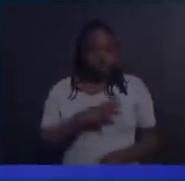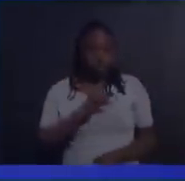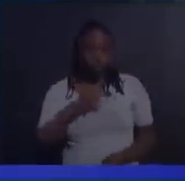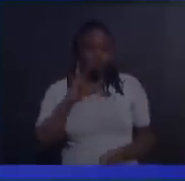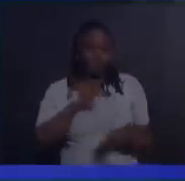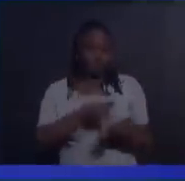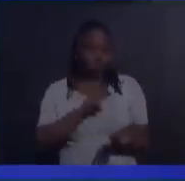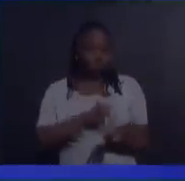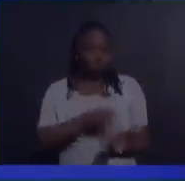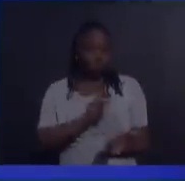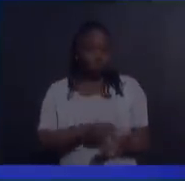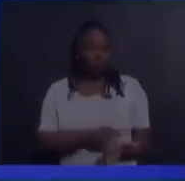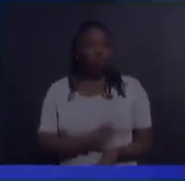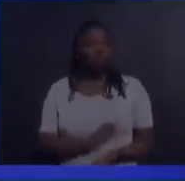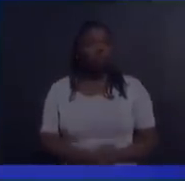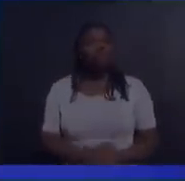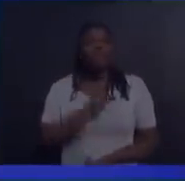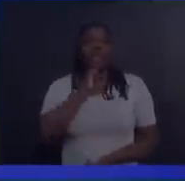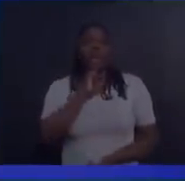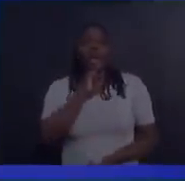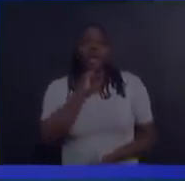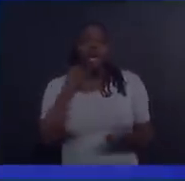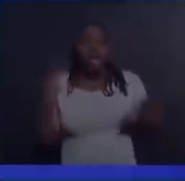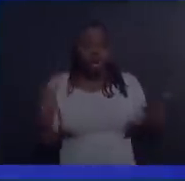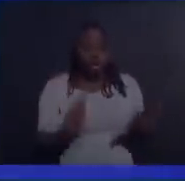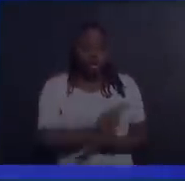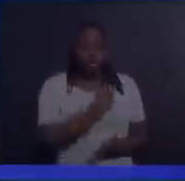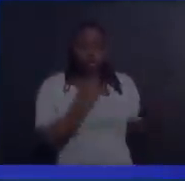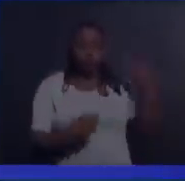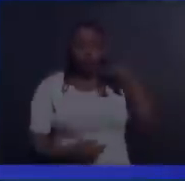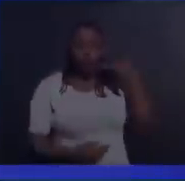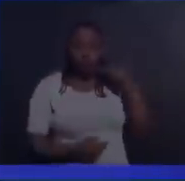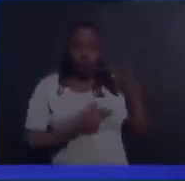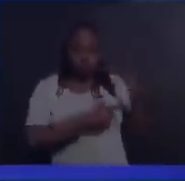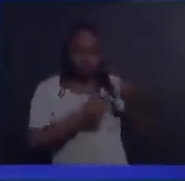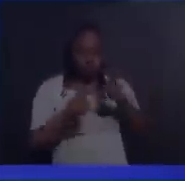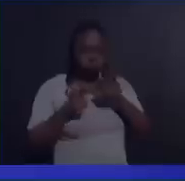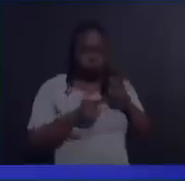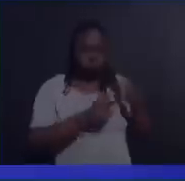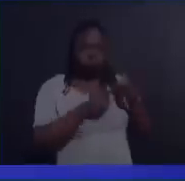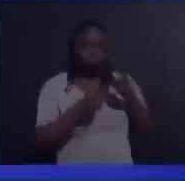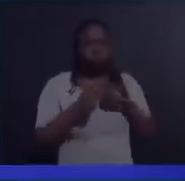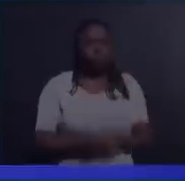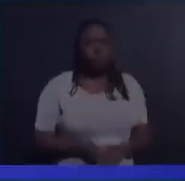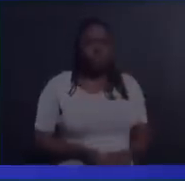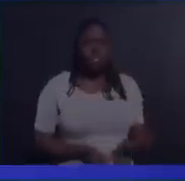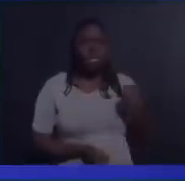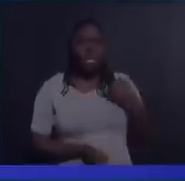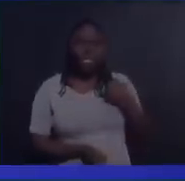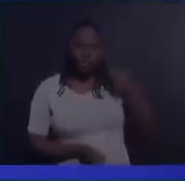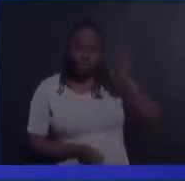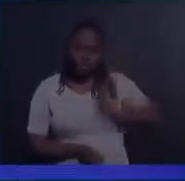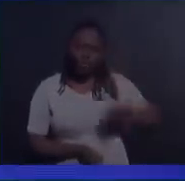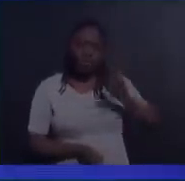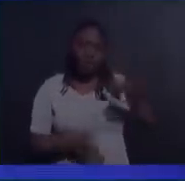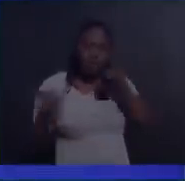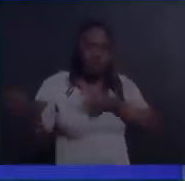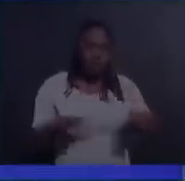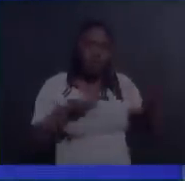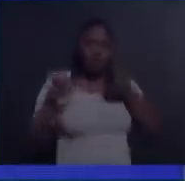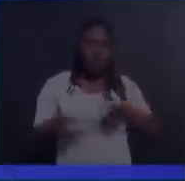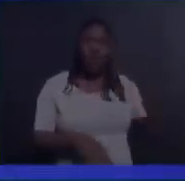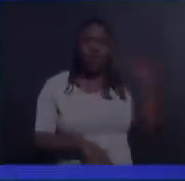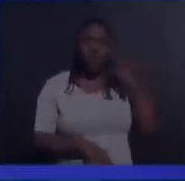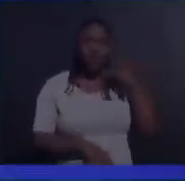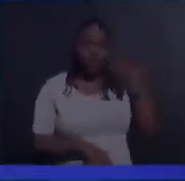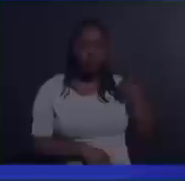real. Está acontecendo um assalto no banco, que geralmente eu vou, toda semana eu vou naquele banco.